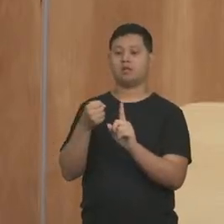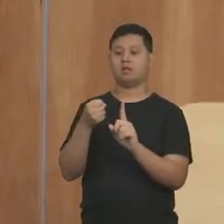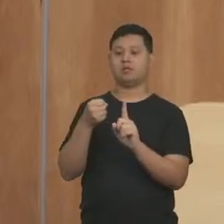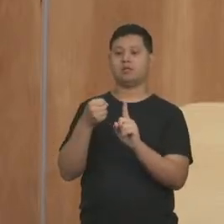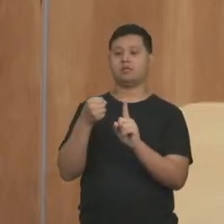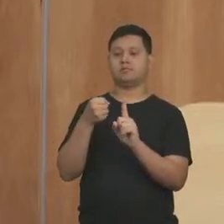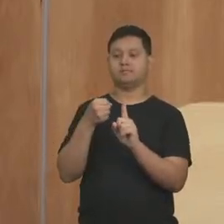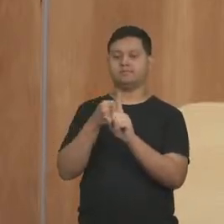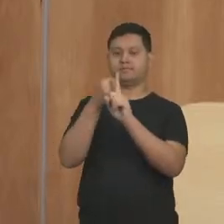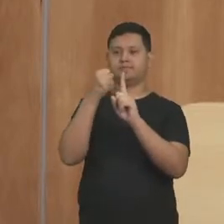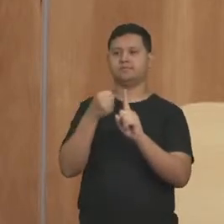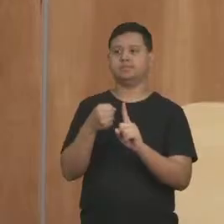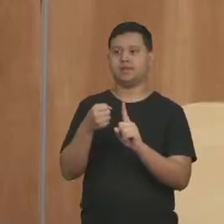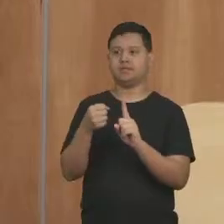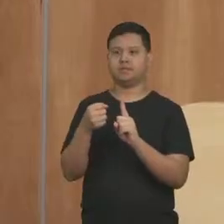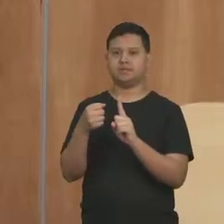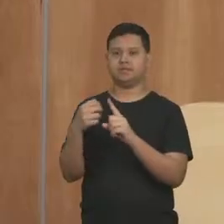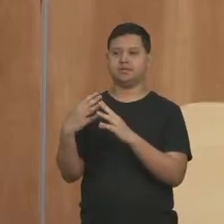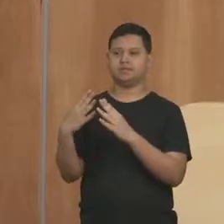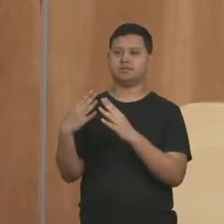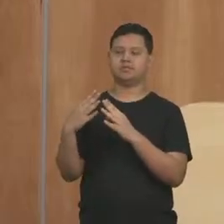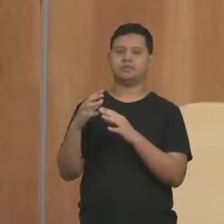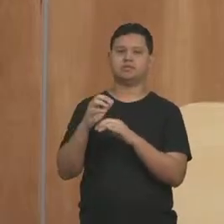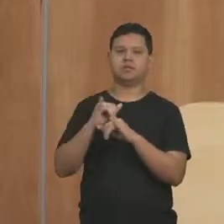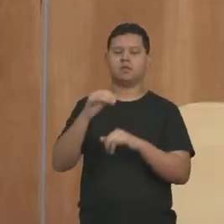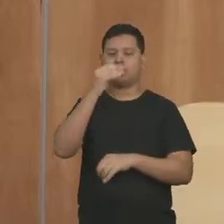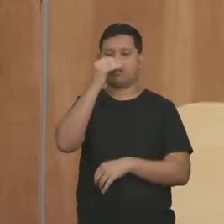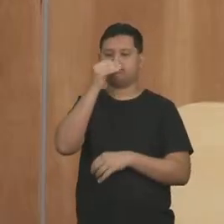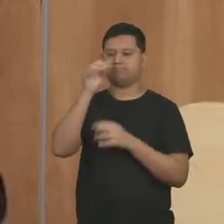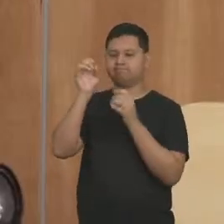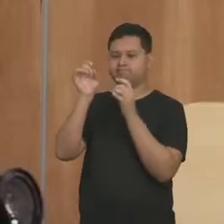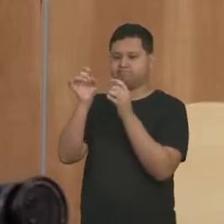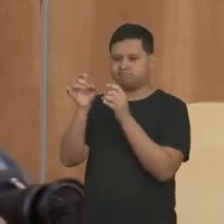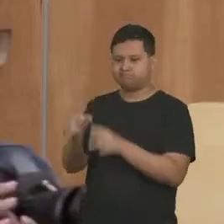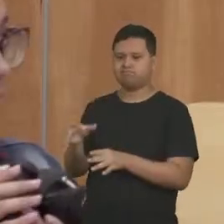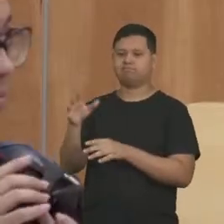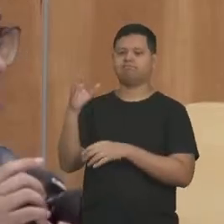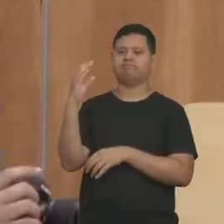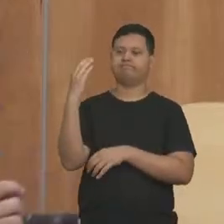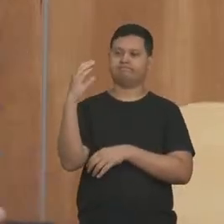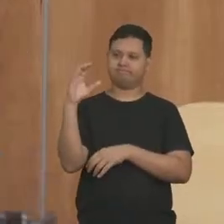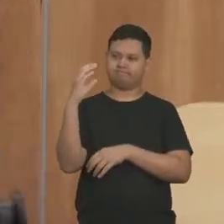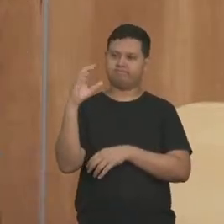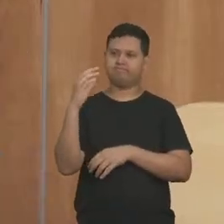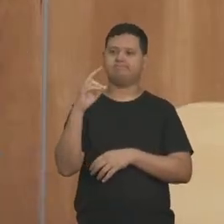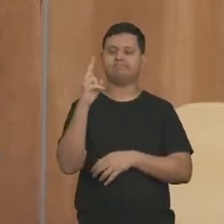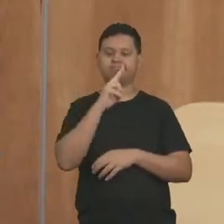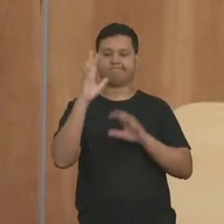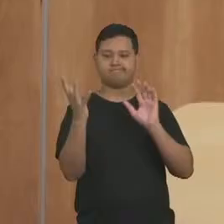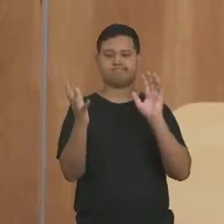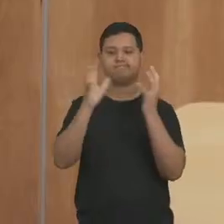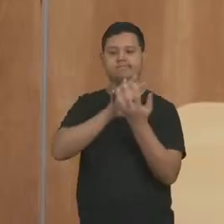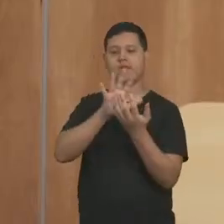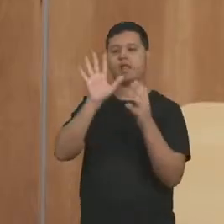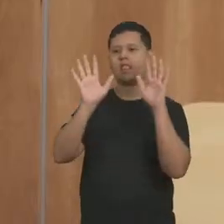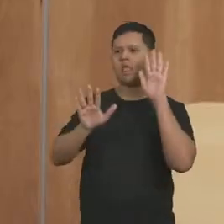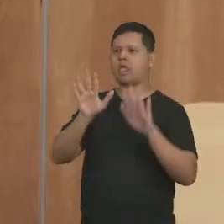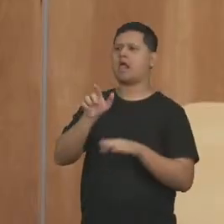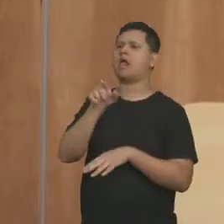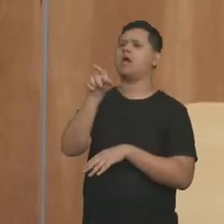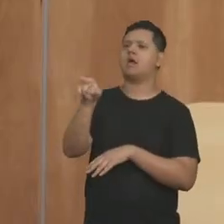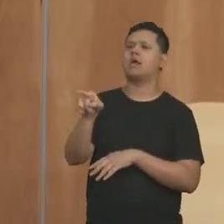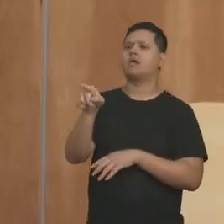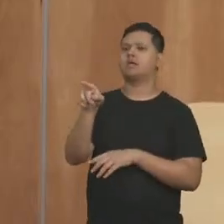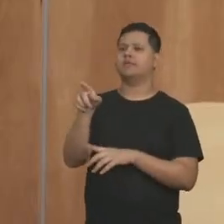negacionismo científico e o desprezo pela crise climática. Então, às vezes, um influencer digital sabe mais